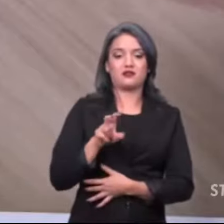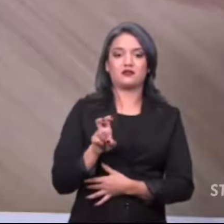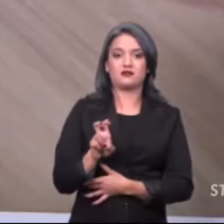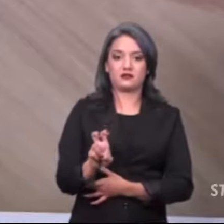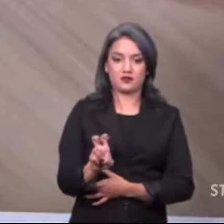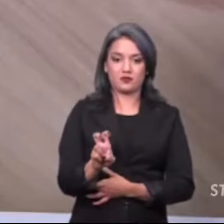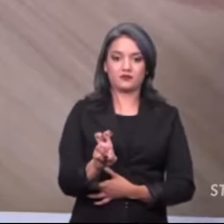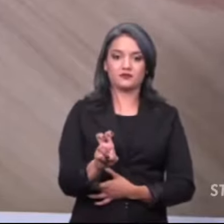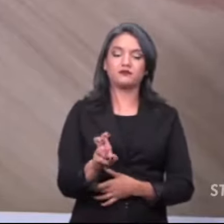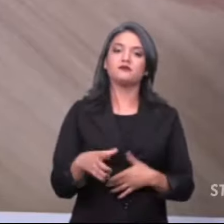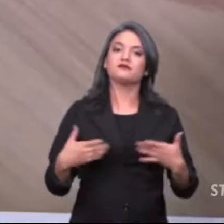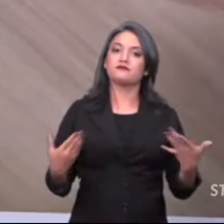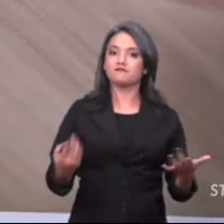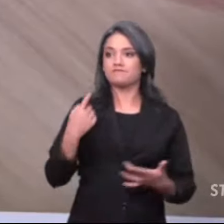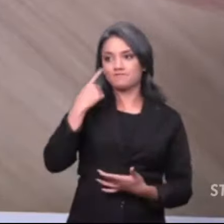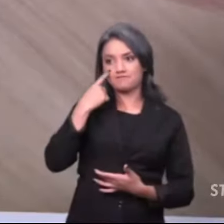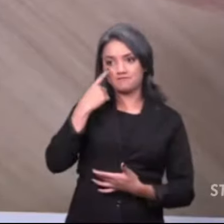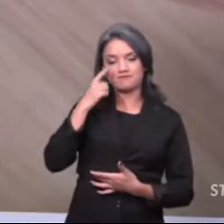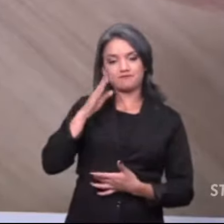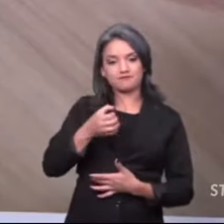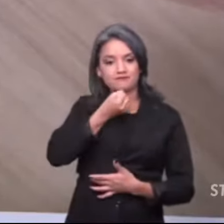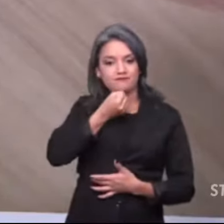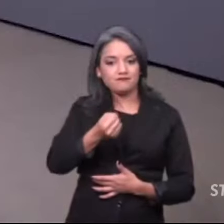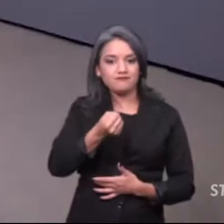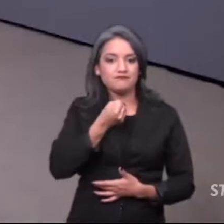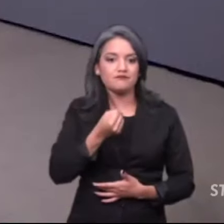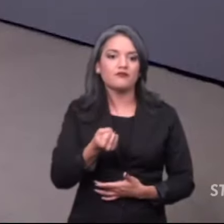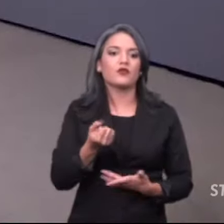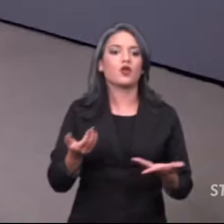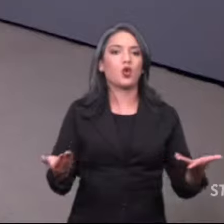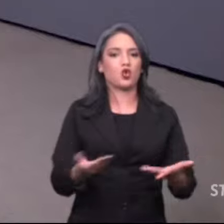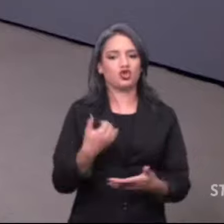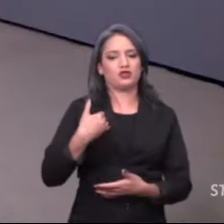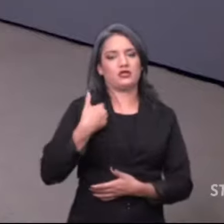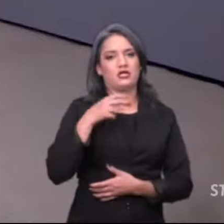anos. Então a gente viu nas reportagens que ele conta hoje com 55